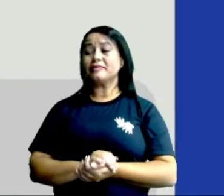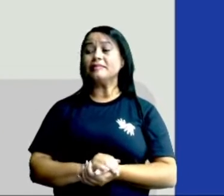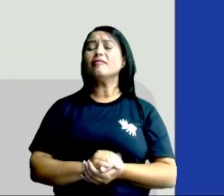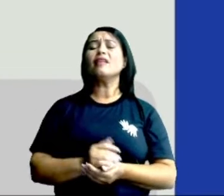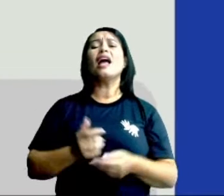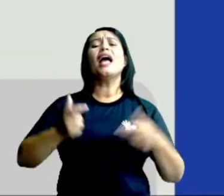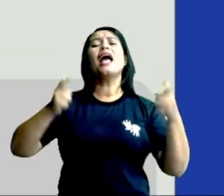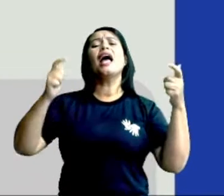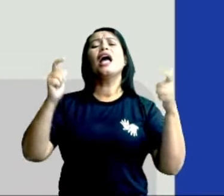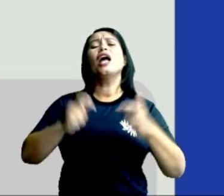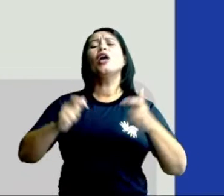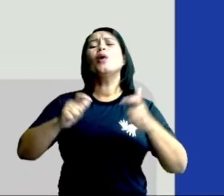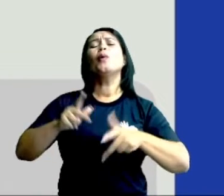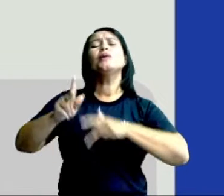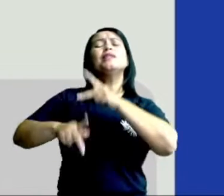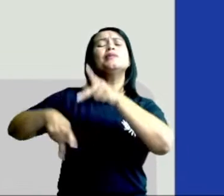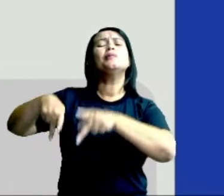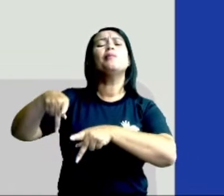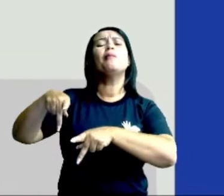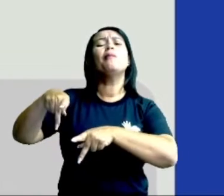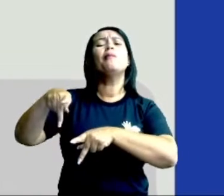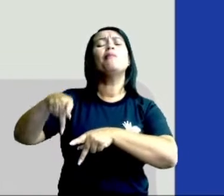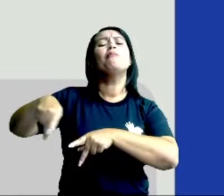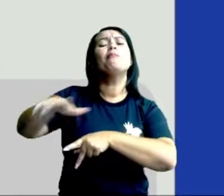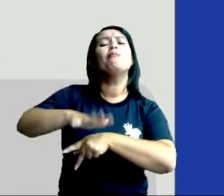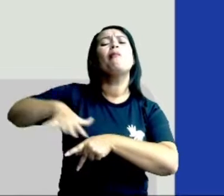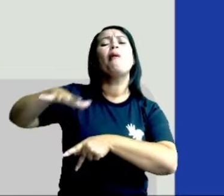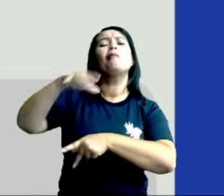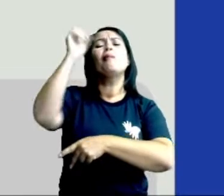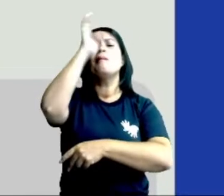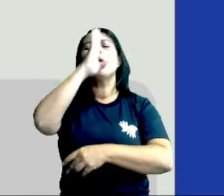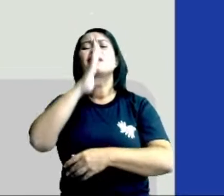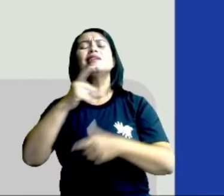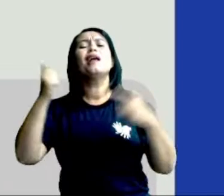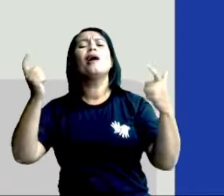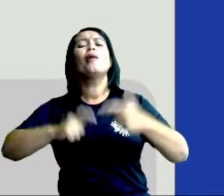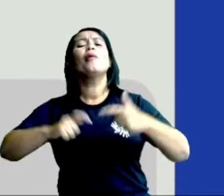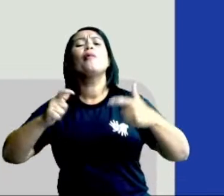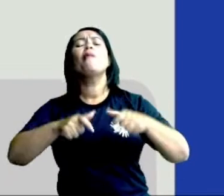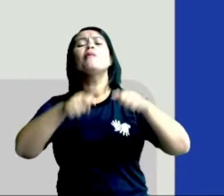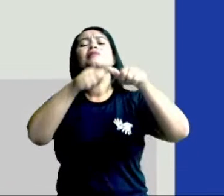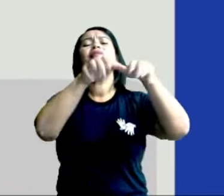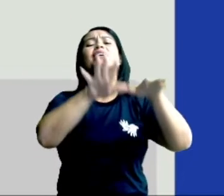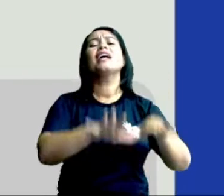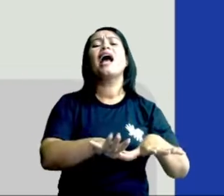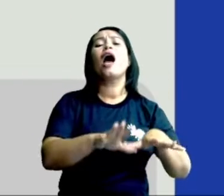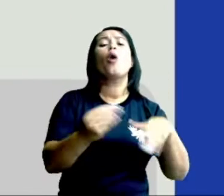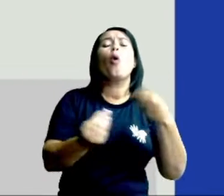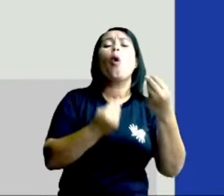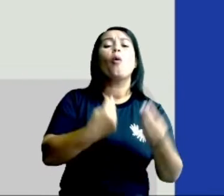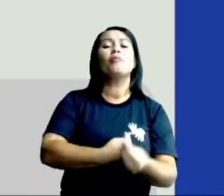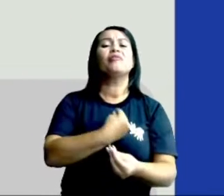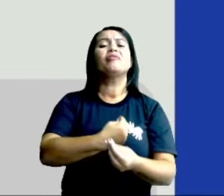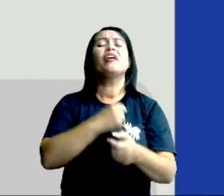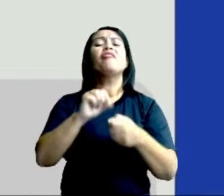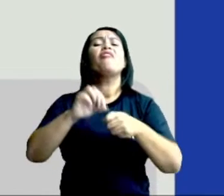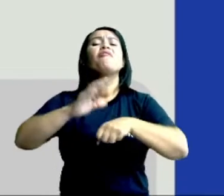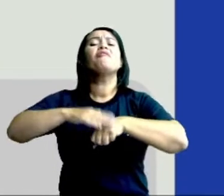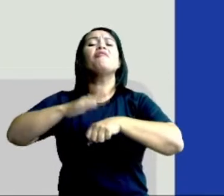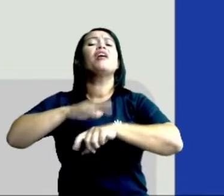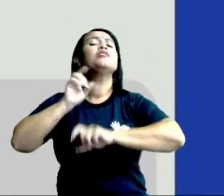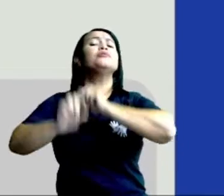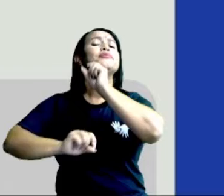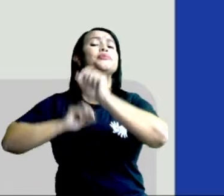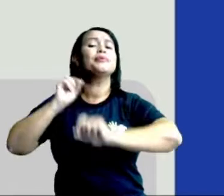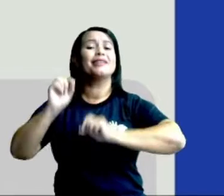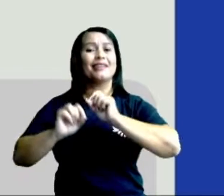E onde é que está esse povo brasileiro, professora, né? Por onde é que eles ficaram, como é que vivem, o que é que fazem?